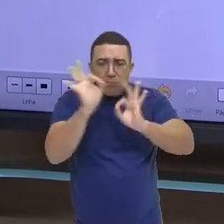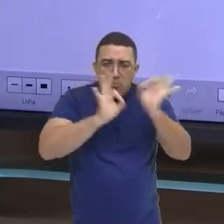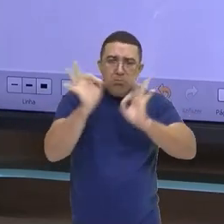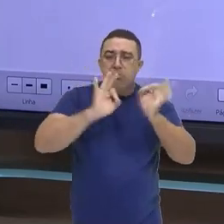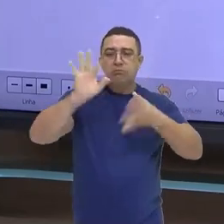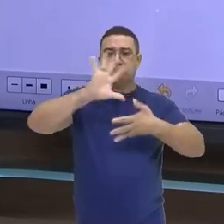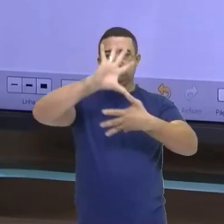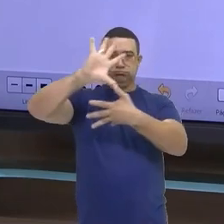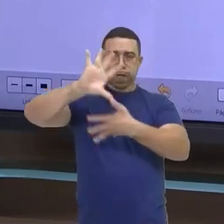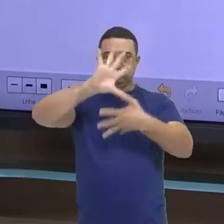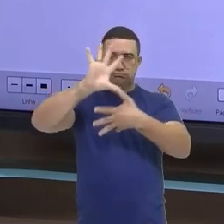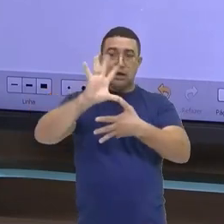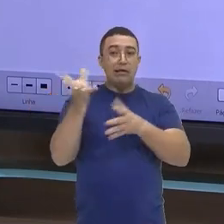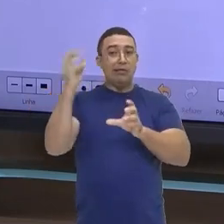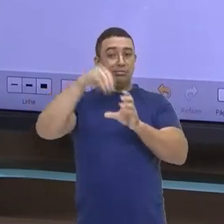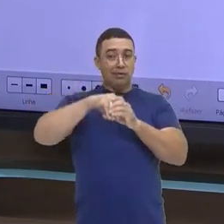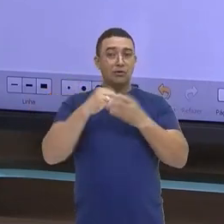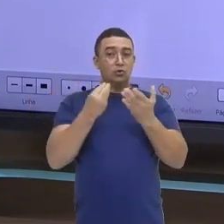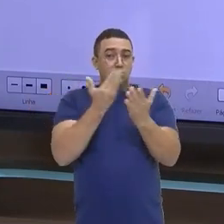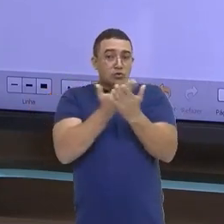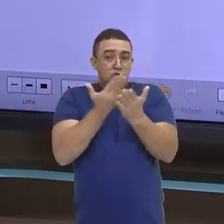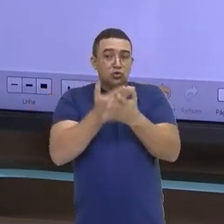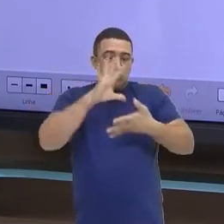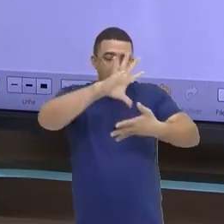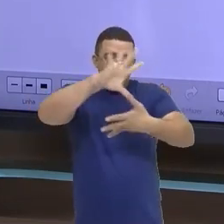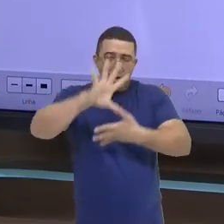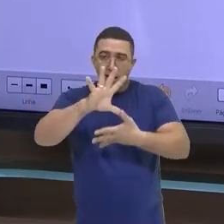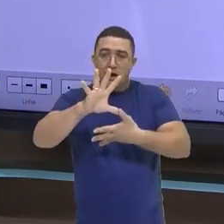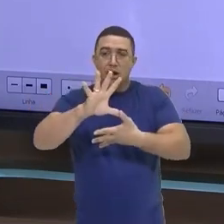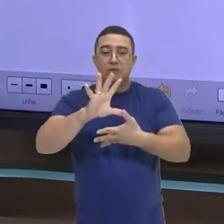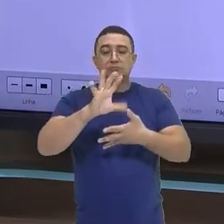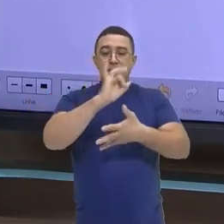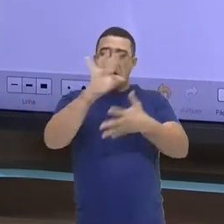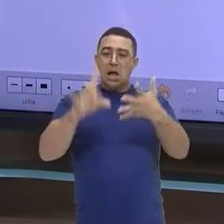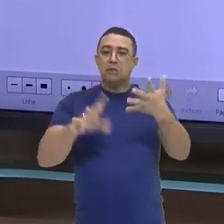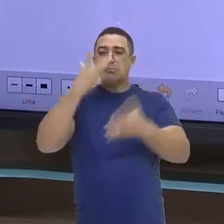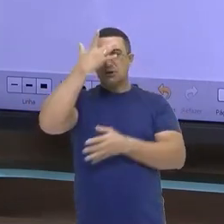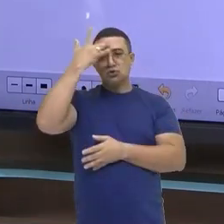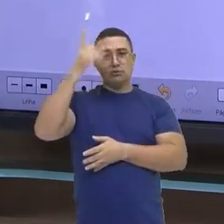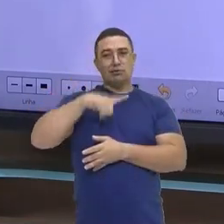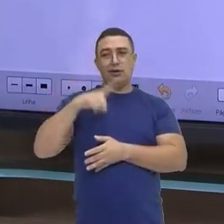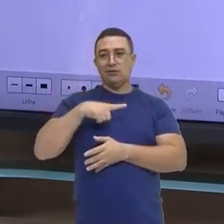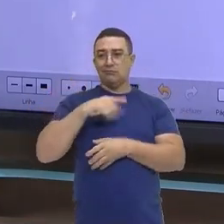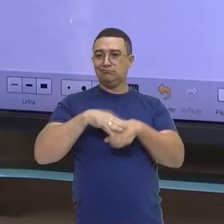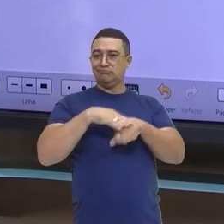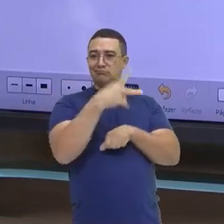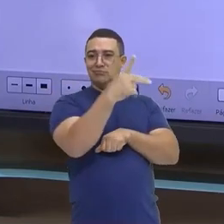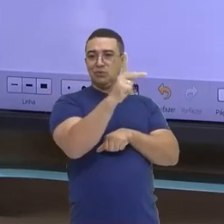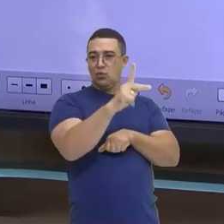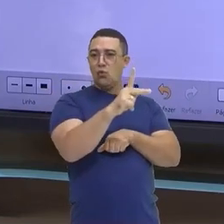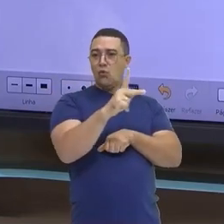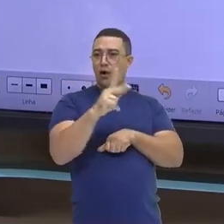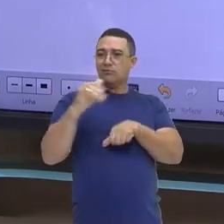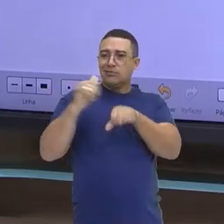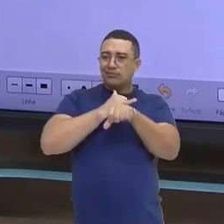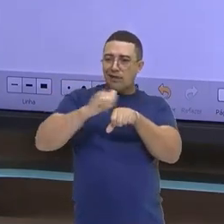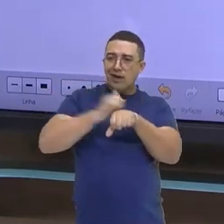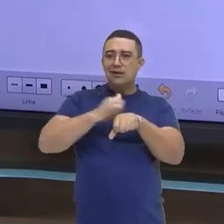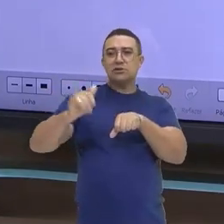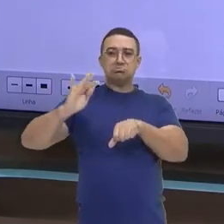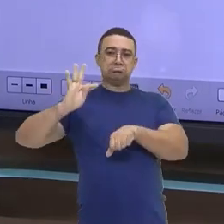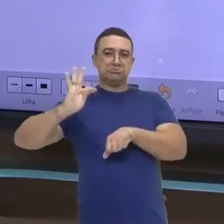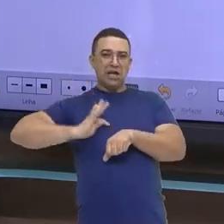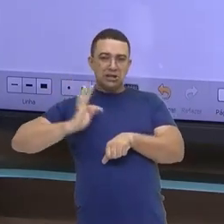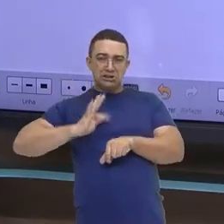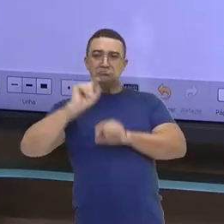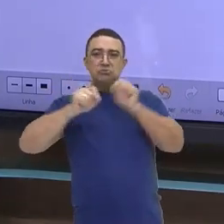da cartografia, que cada um vai ter a sua técnica para criação ali dos seus mapas, né? E